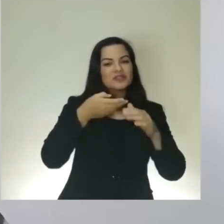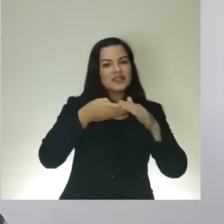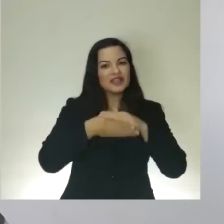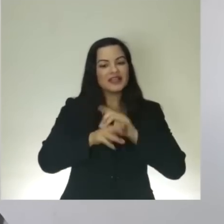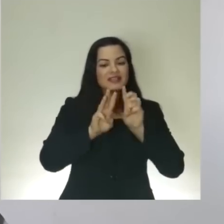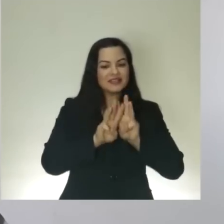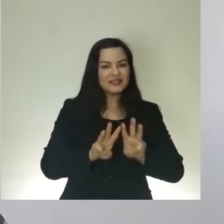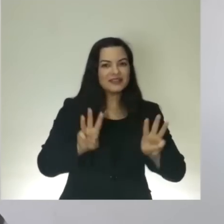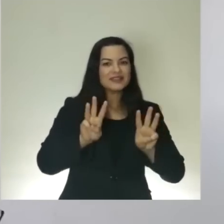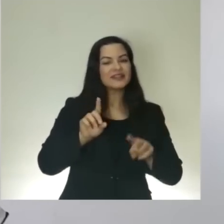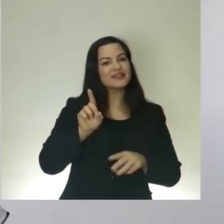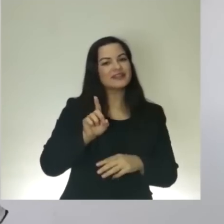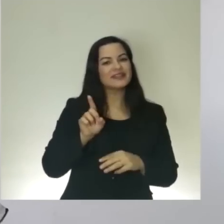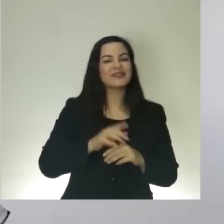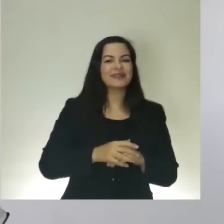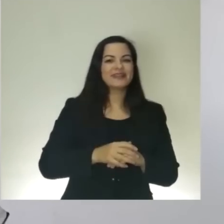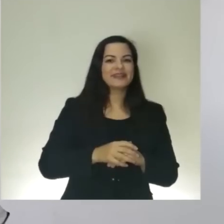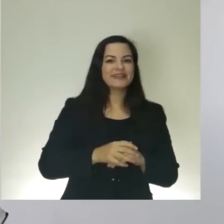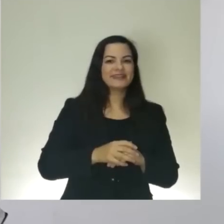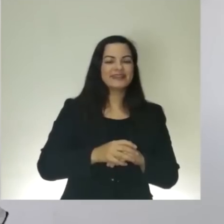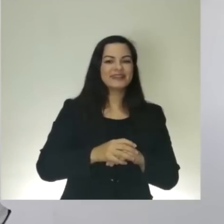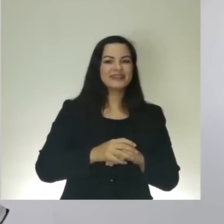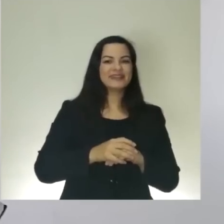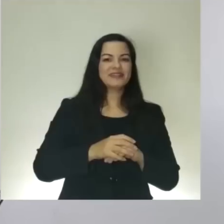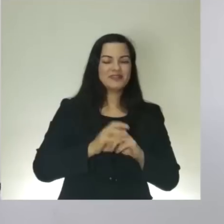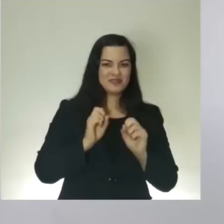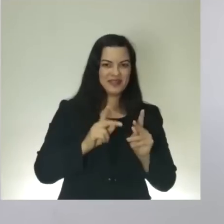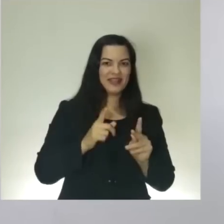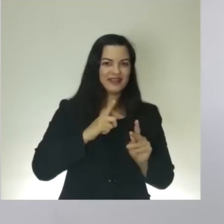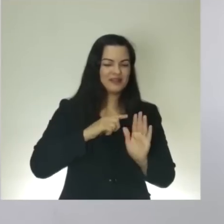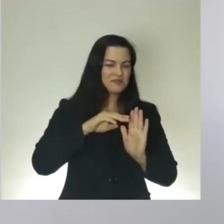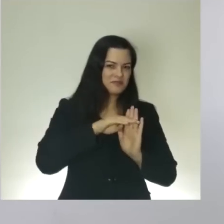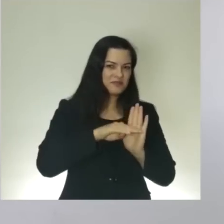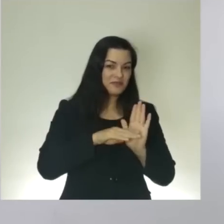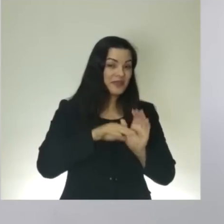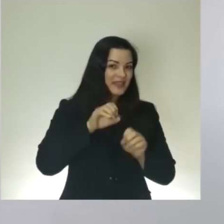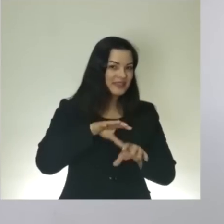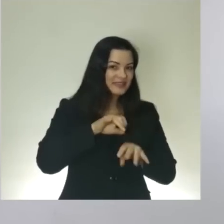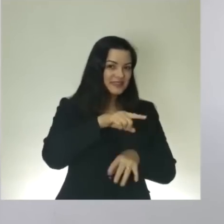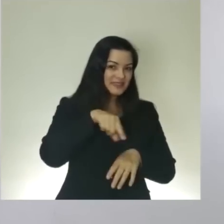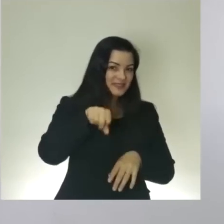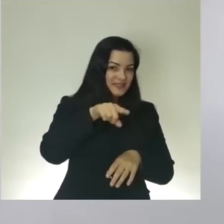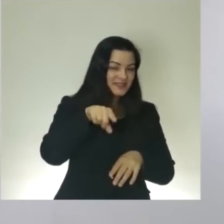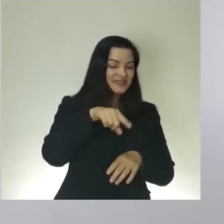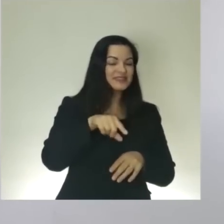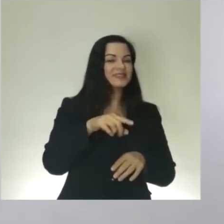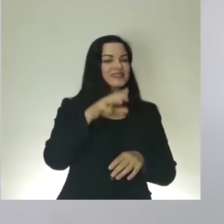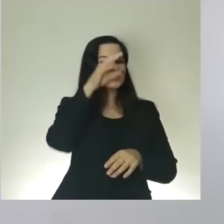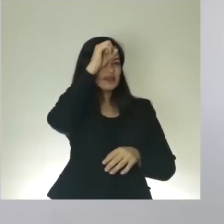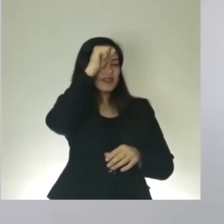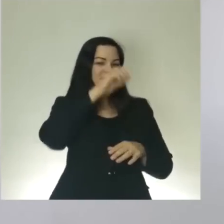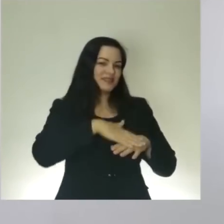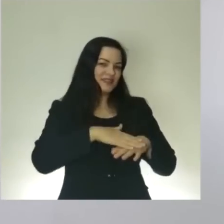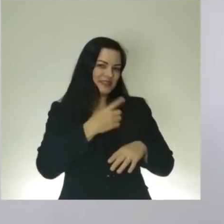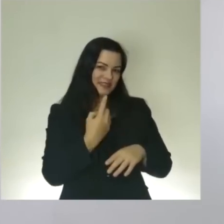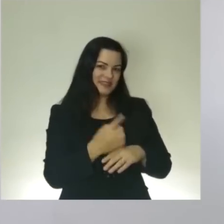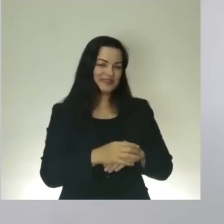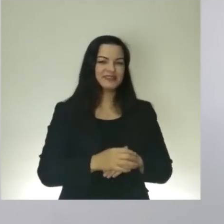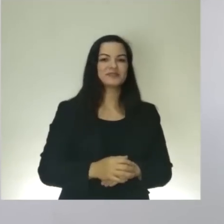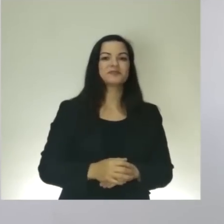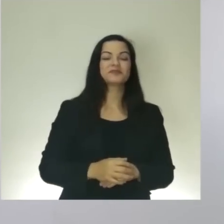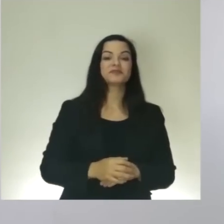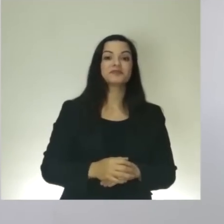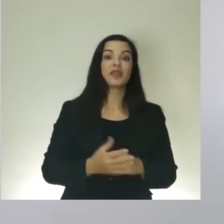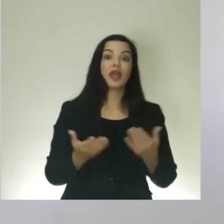fazer um Chisuru. Agora nós vamos girar mais um pouquinho, vamos sair aqui do